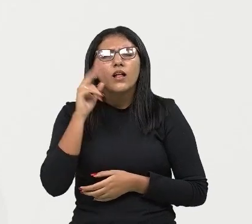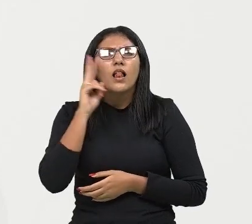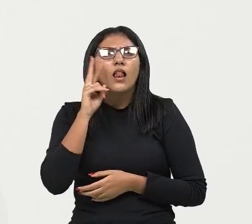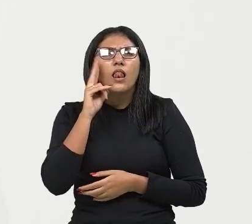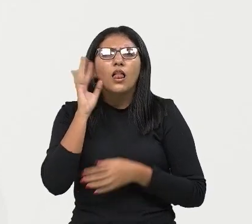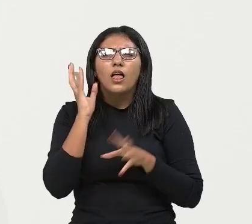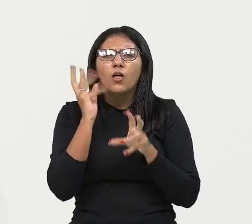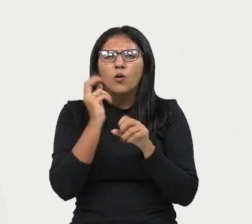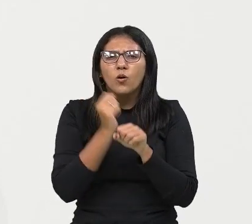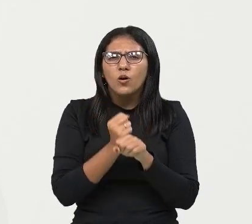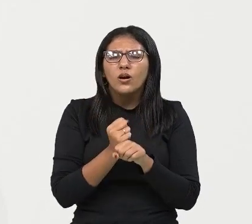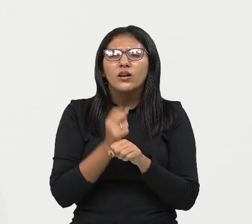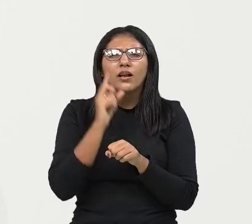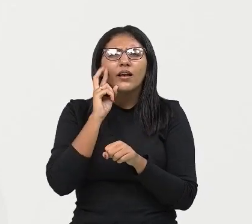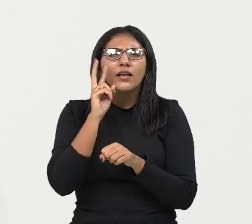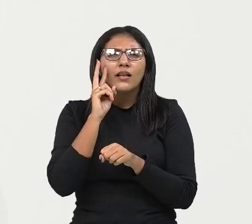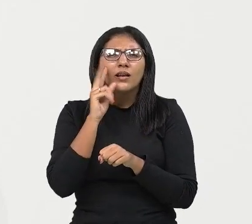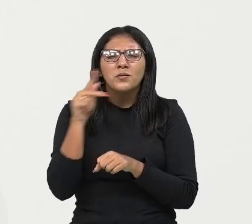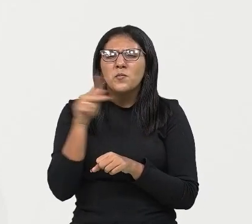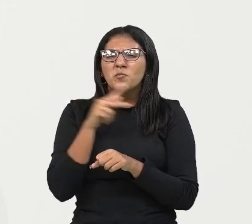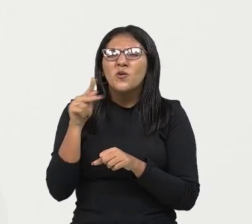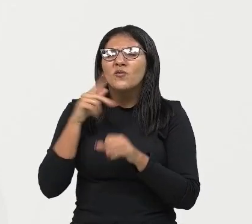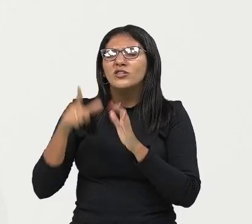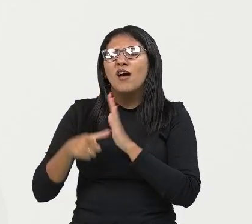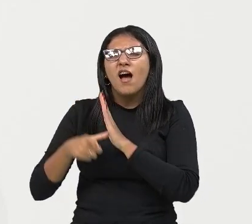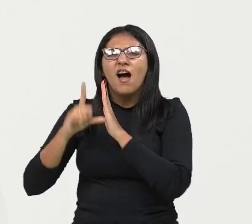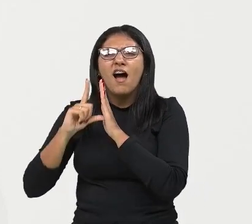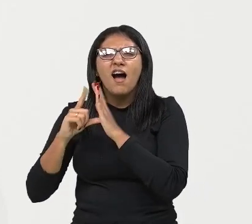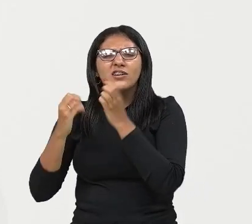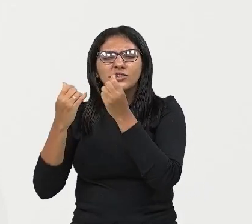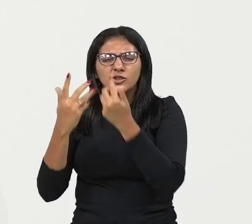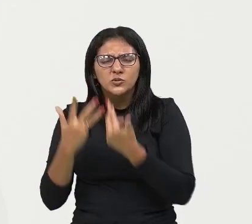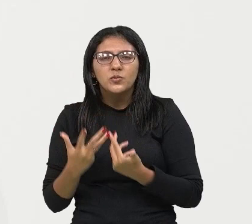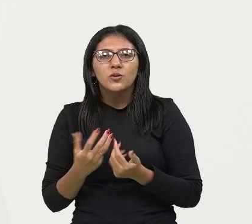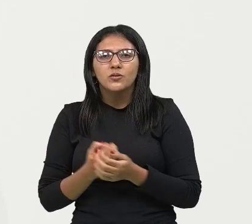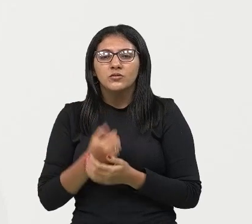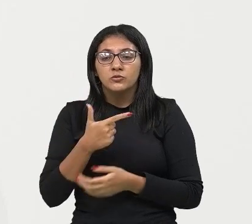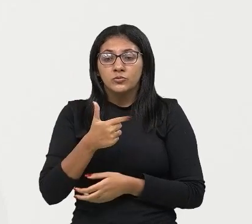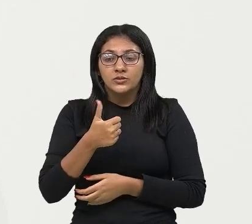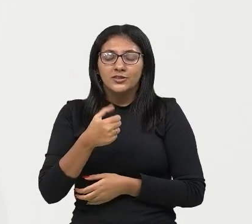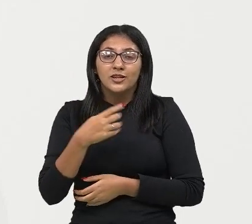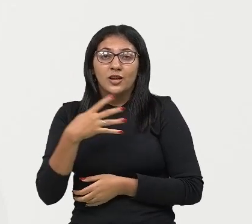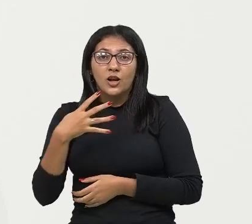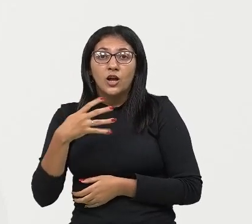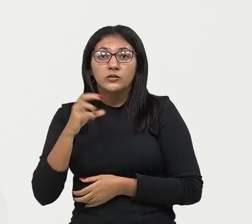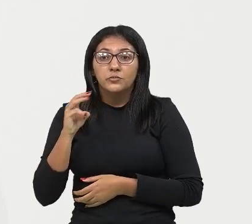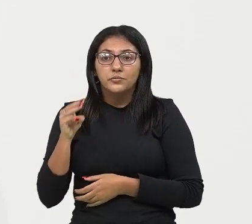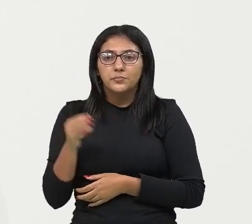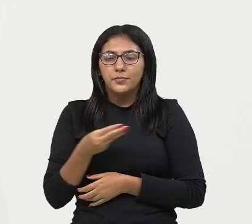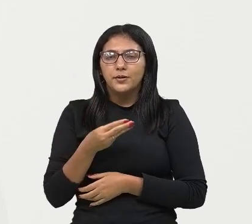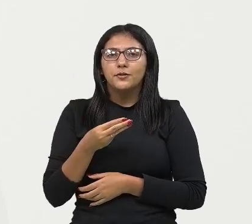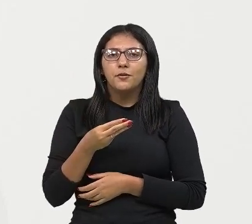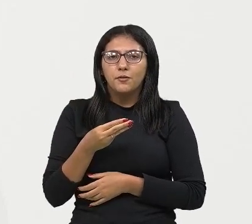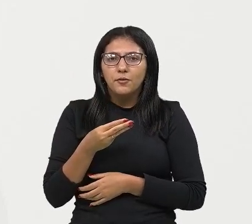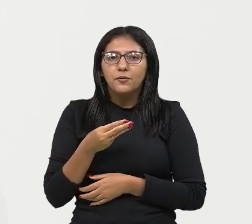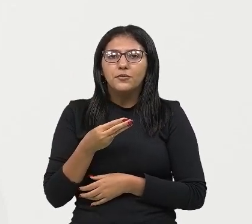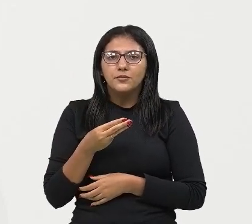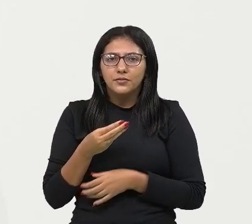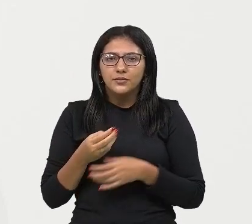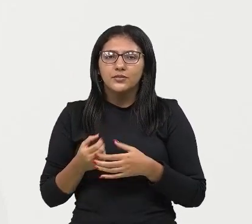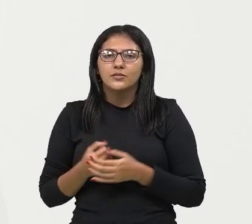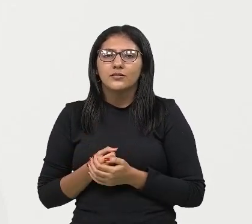214 milhões, lembra lá do professor Alexandre explicando para vocês? 214 milhões de habitantes pela área